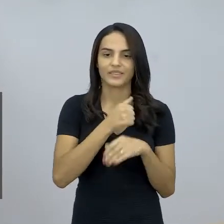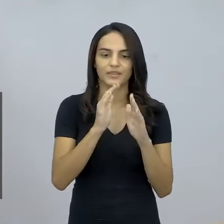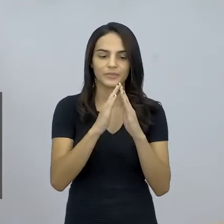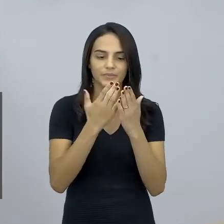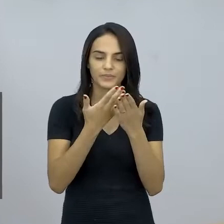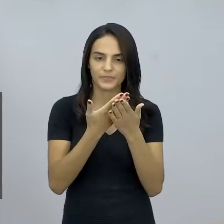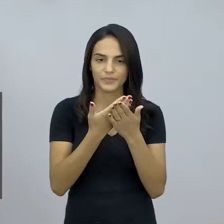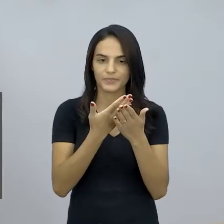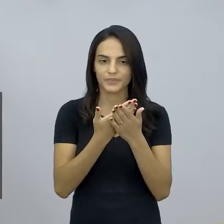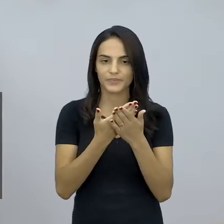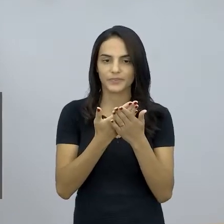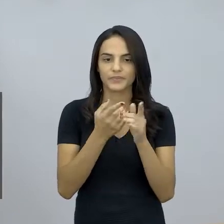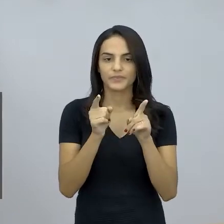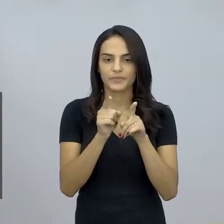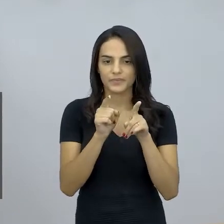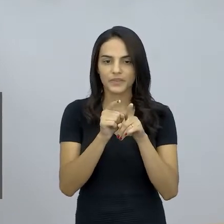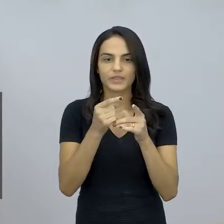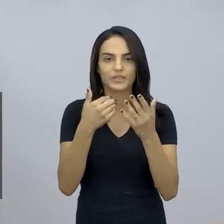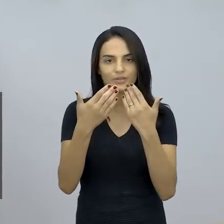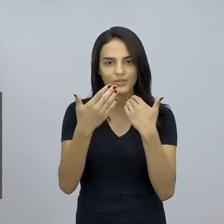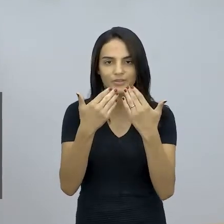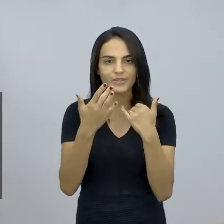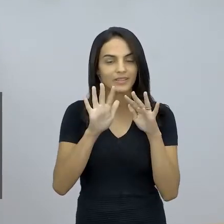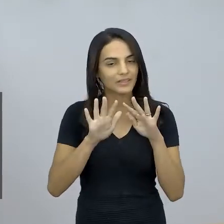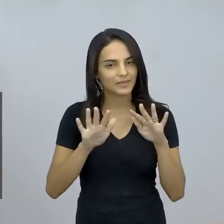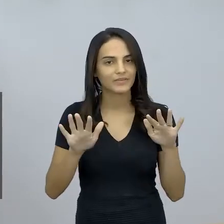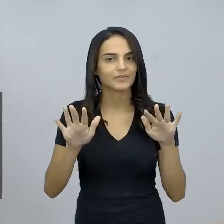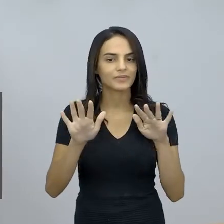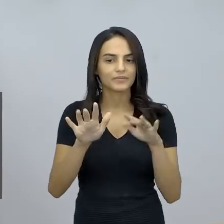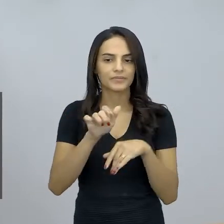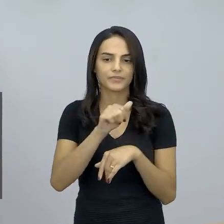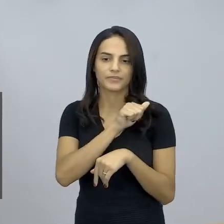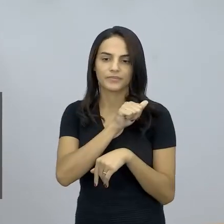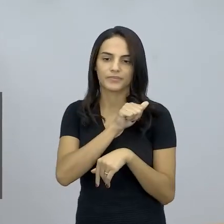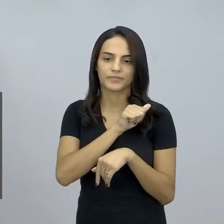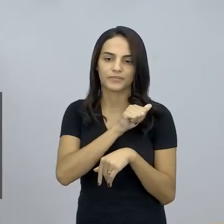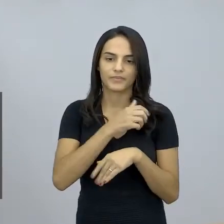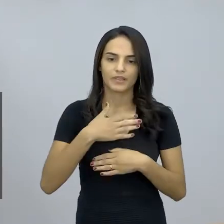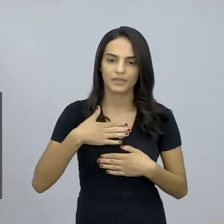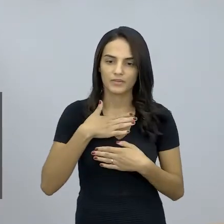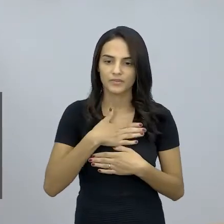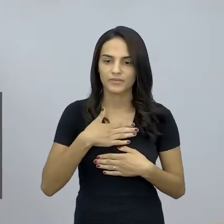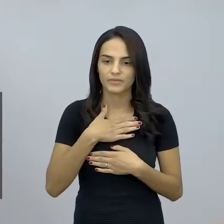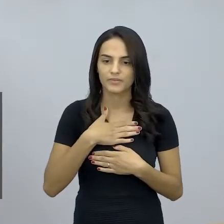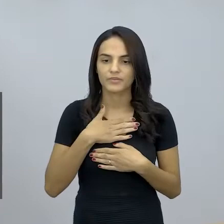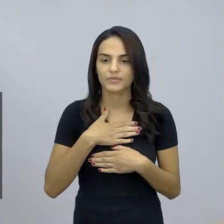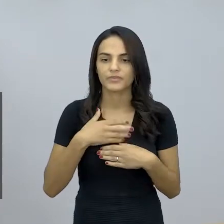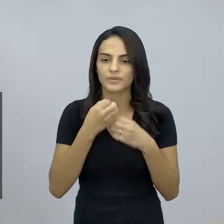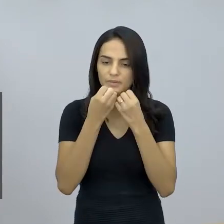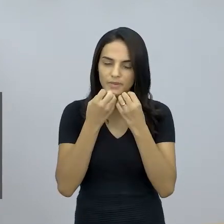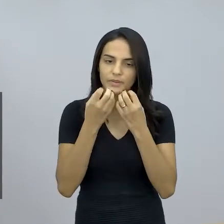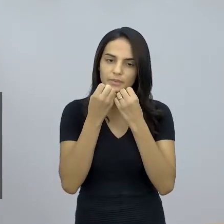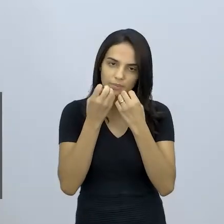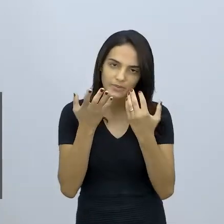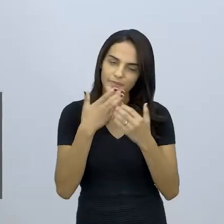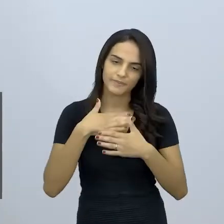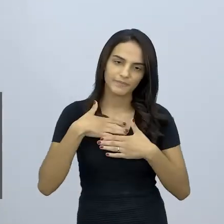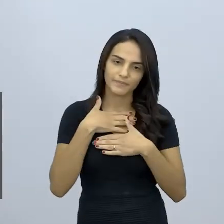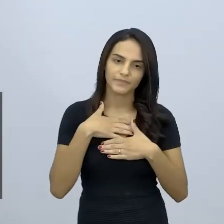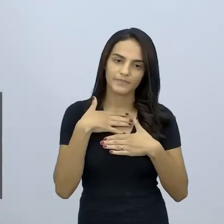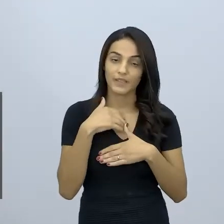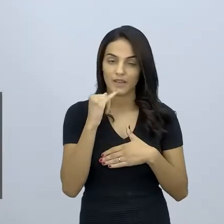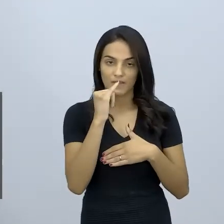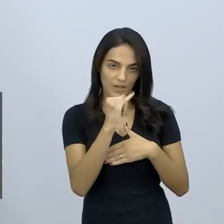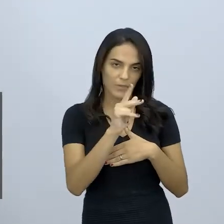escola, de conversar com todos os estudantes, como é gostoso isso, de estar junto. É gostoso, não é, Tânia? Muito, então, muito. Como